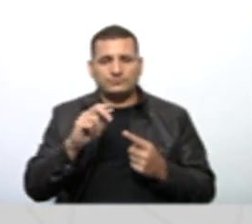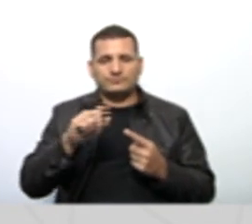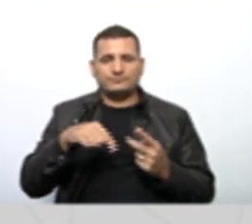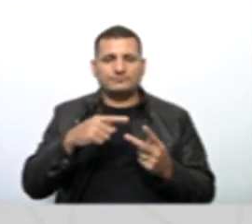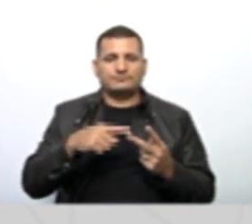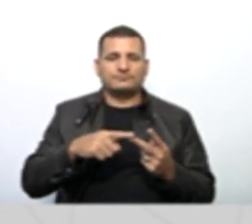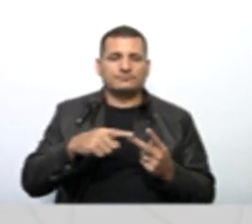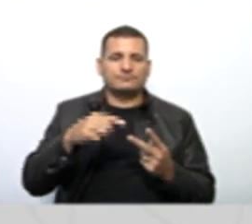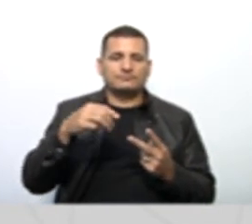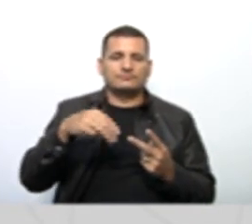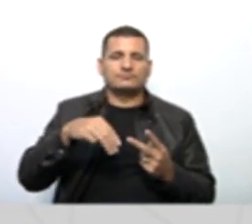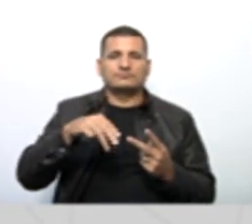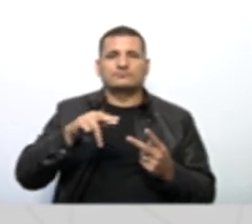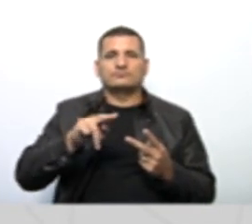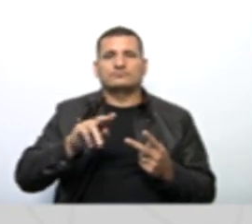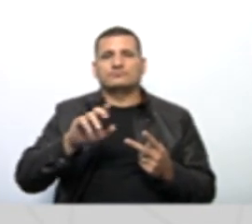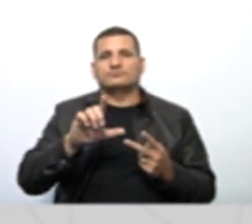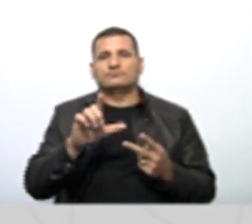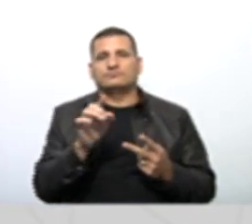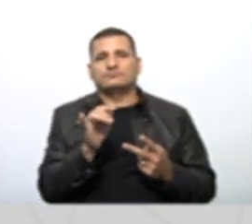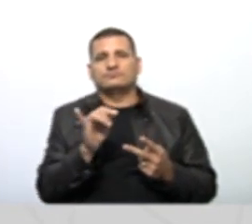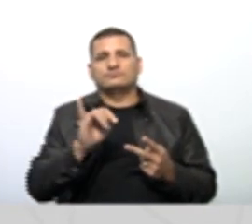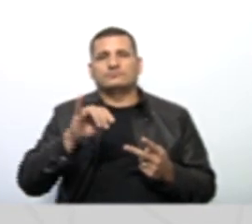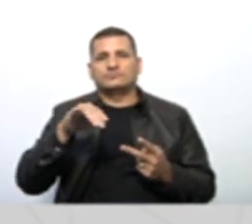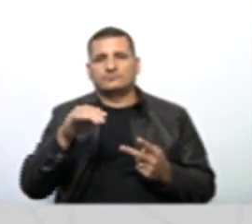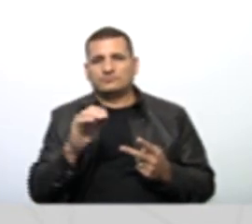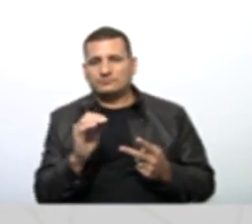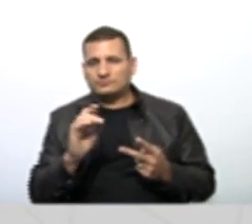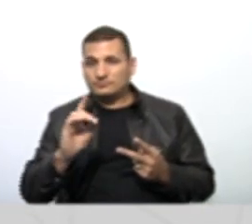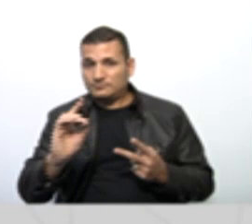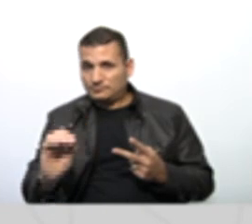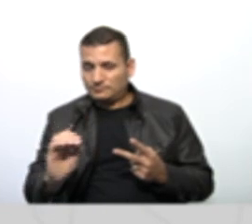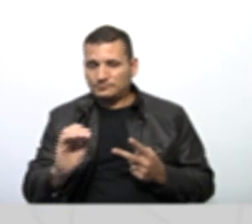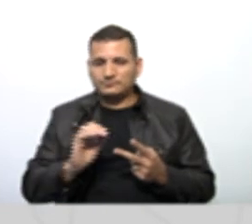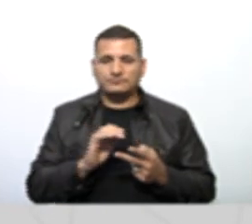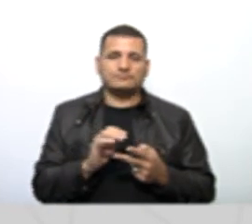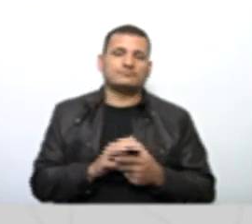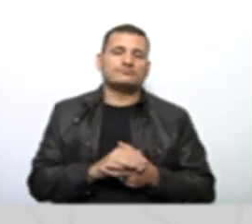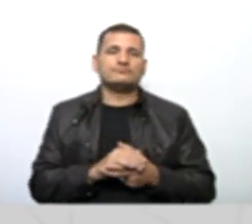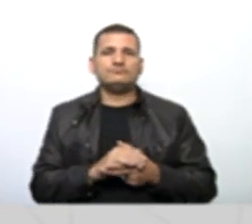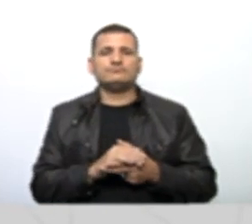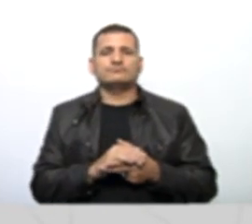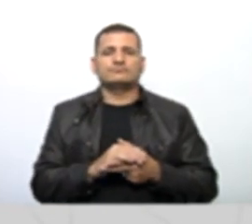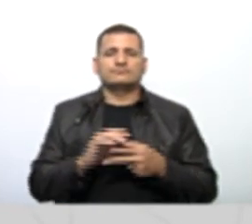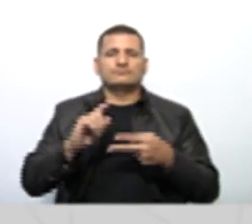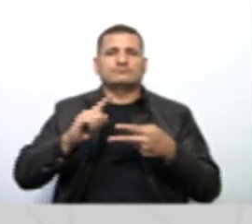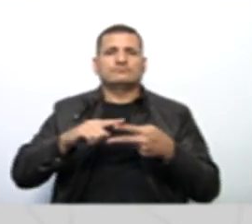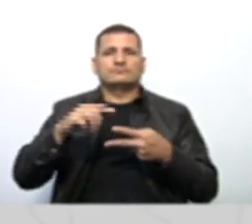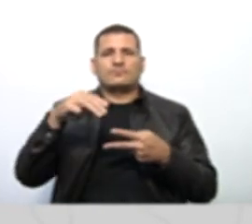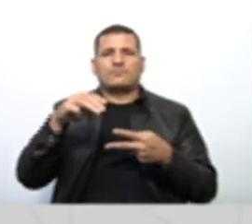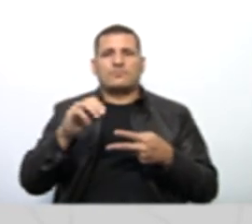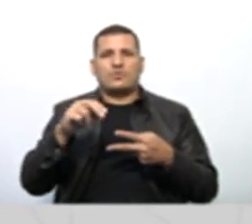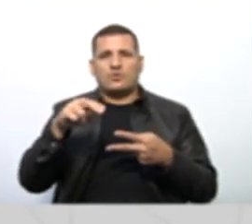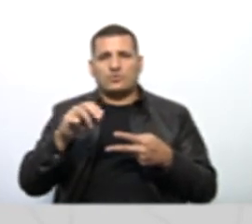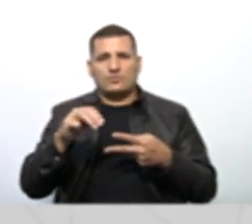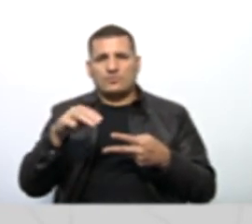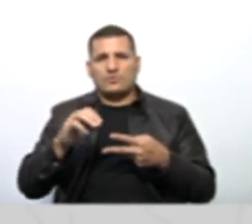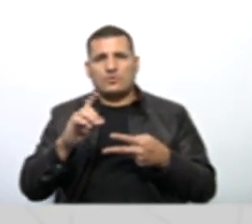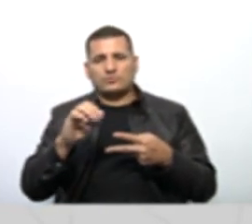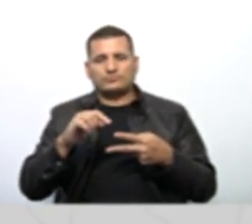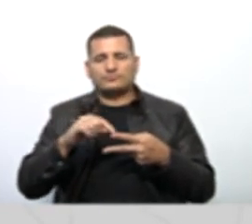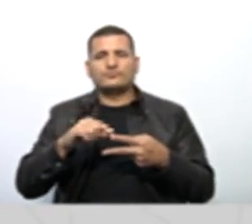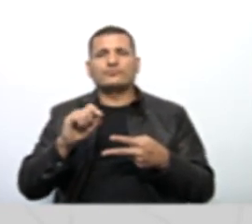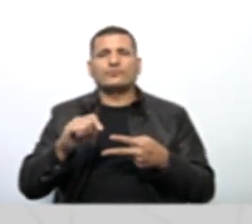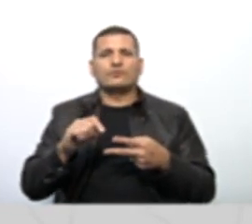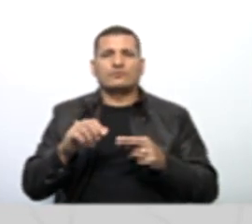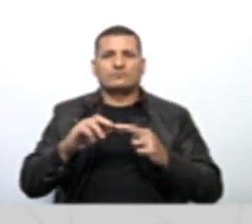como assim monomodo modo pessoal são as fibras que passa um feixe de luz ok porque a fibra ótica ela passa